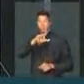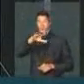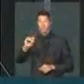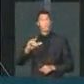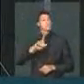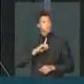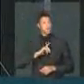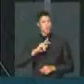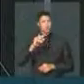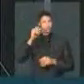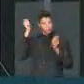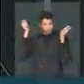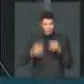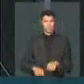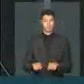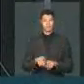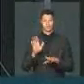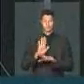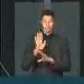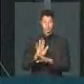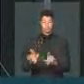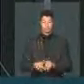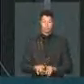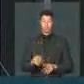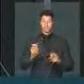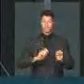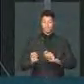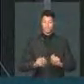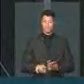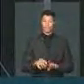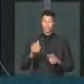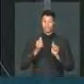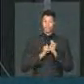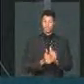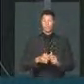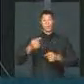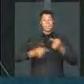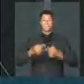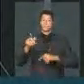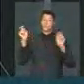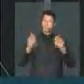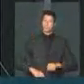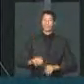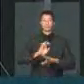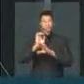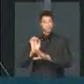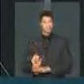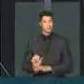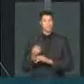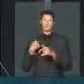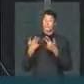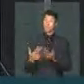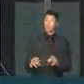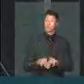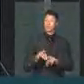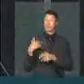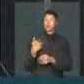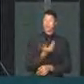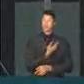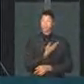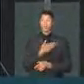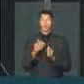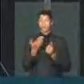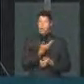terá essa capacidade de ajudar a articular e a conduzir as políticas necessárias do Estado. Assim como o